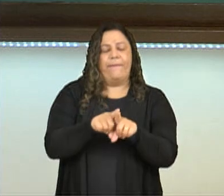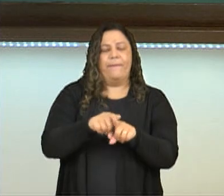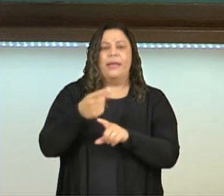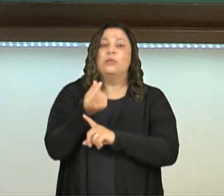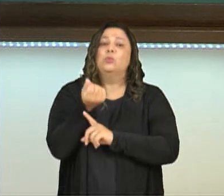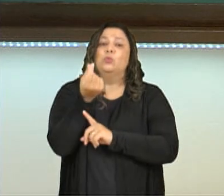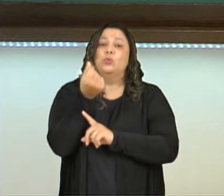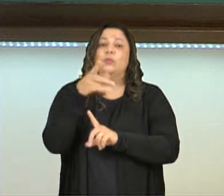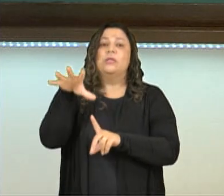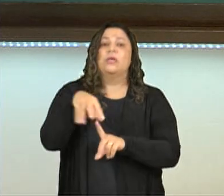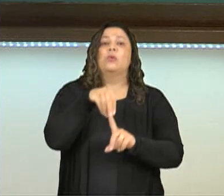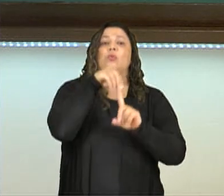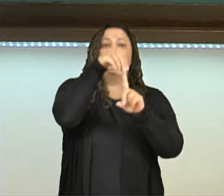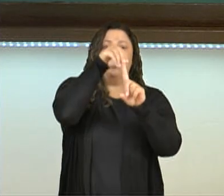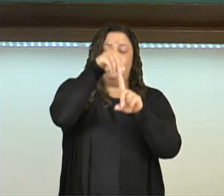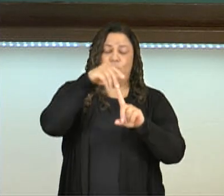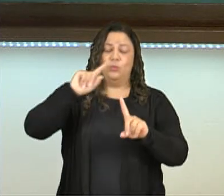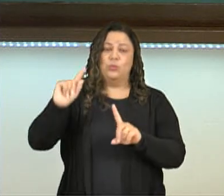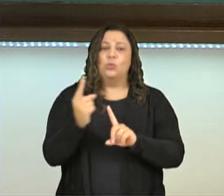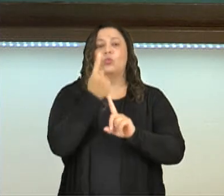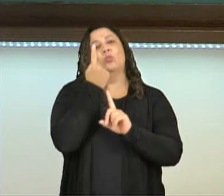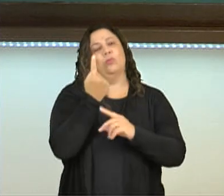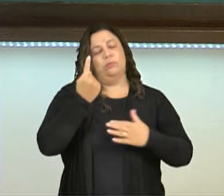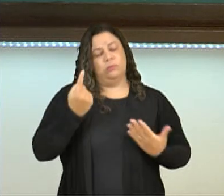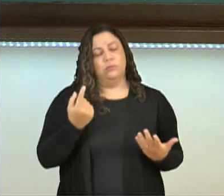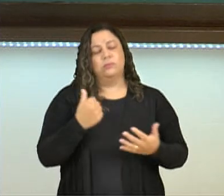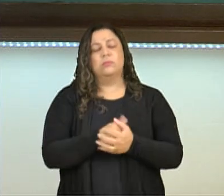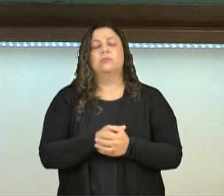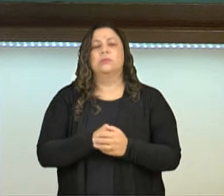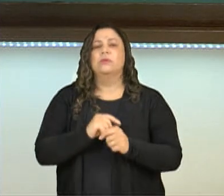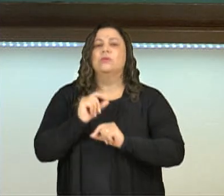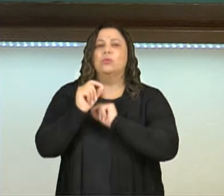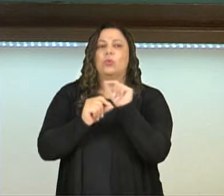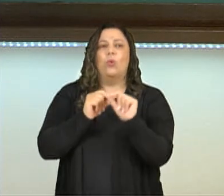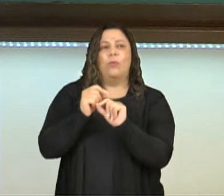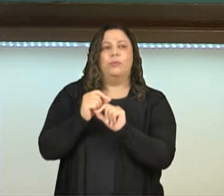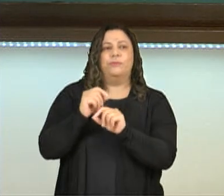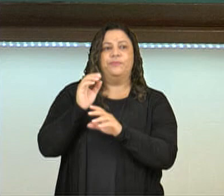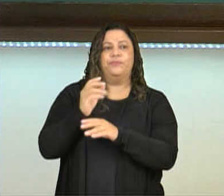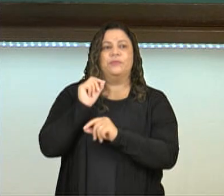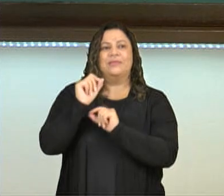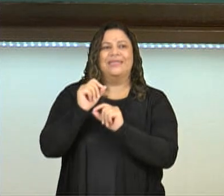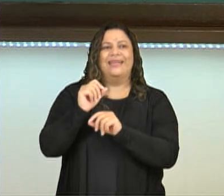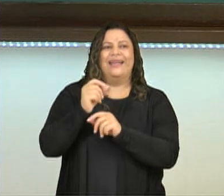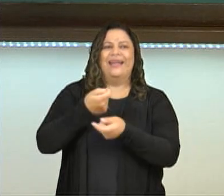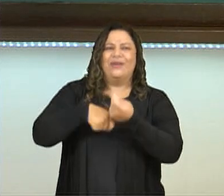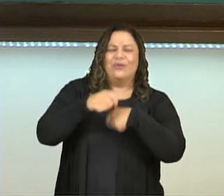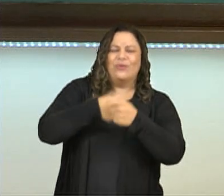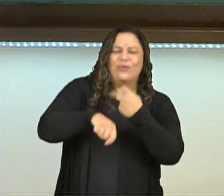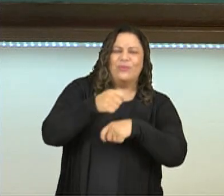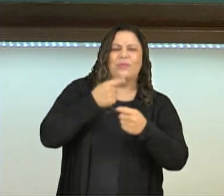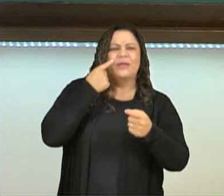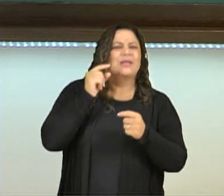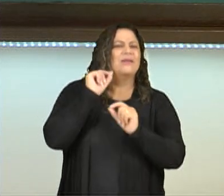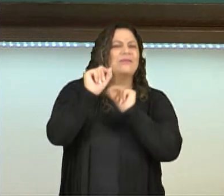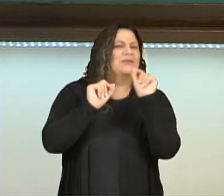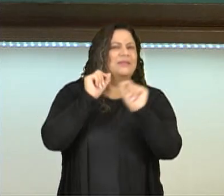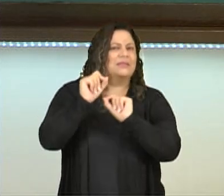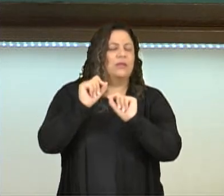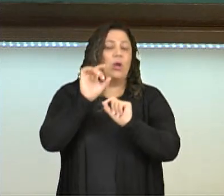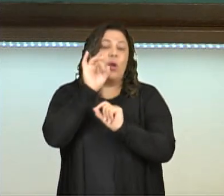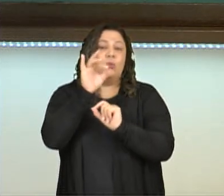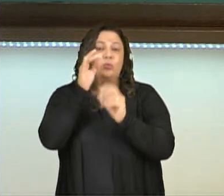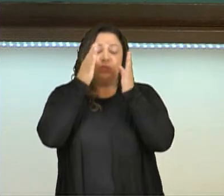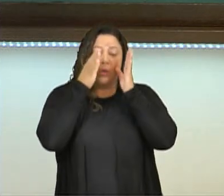única. Aqui coloca-se como estágio da União Europeia, mas a moeda única dá a impressão de ser